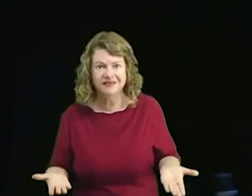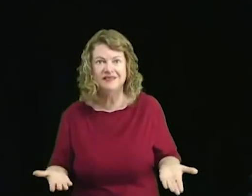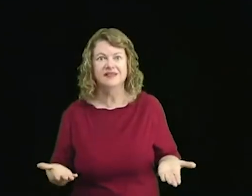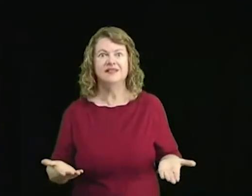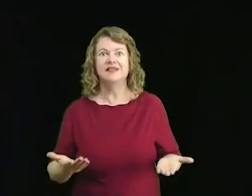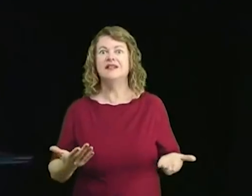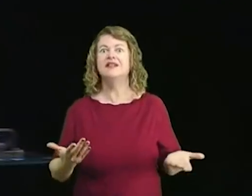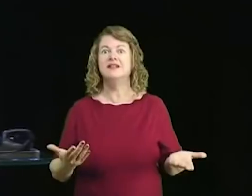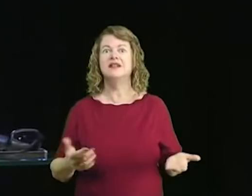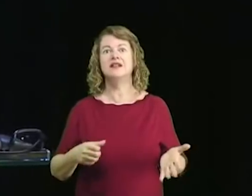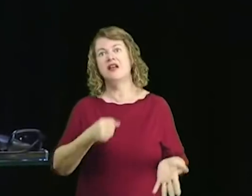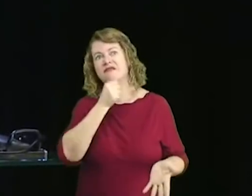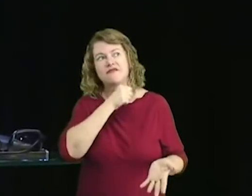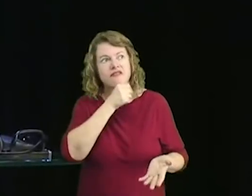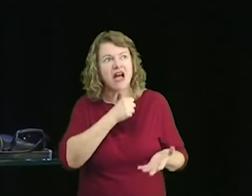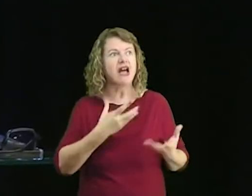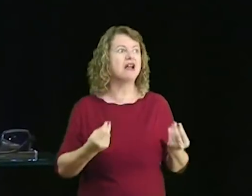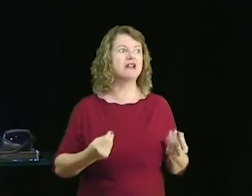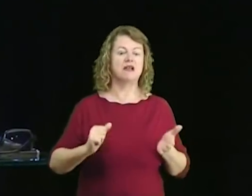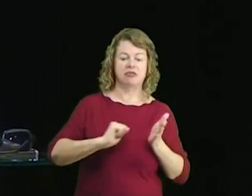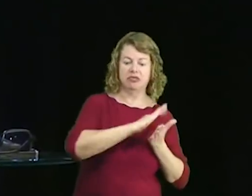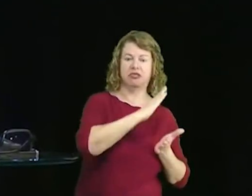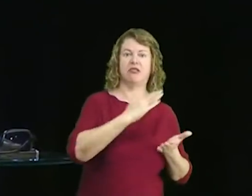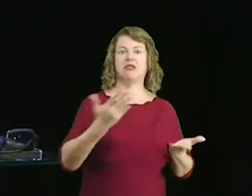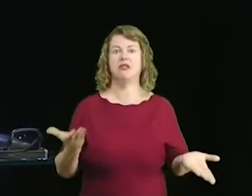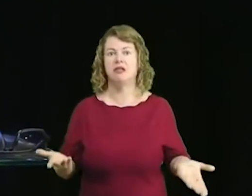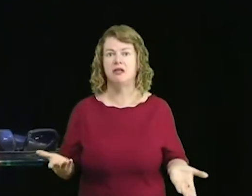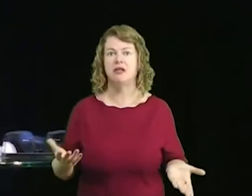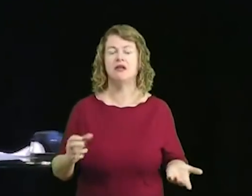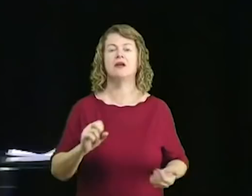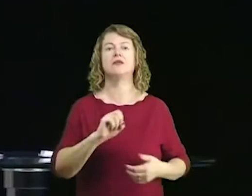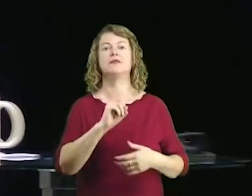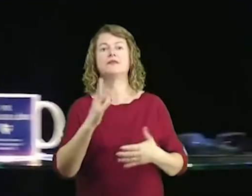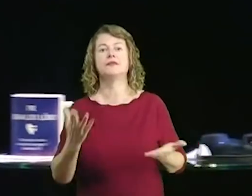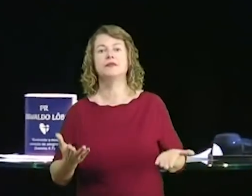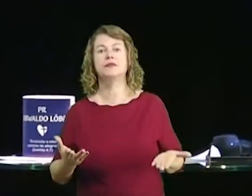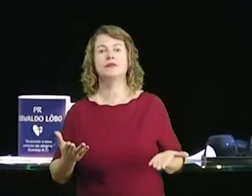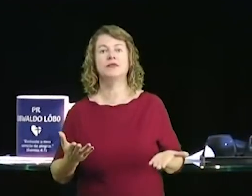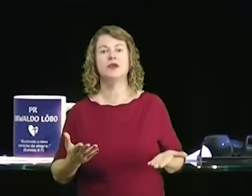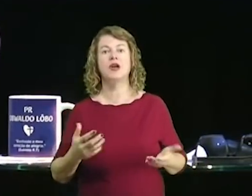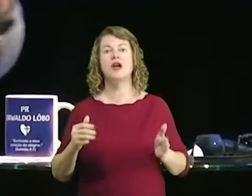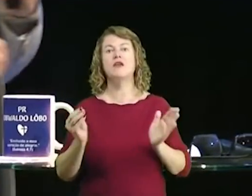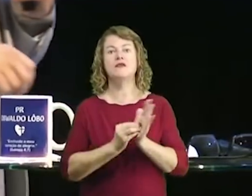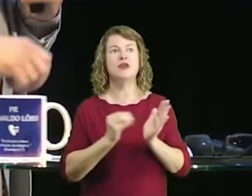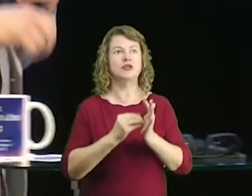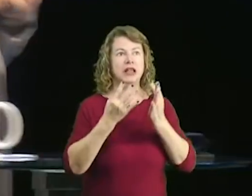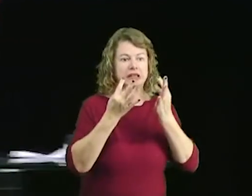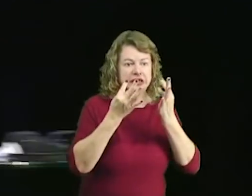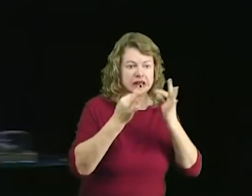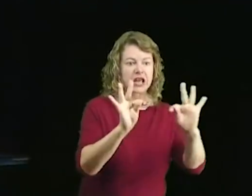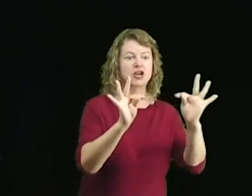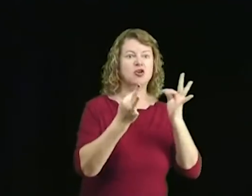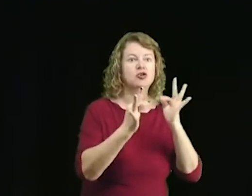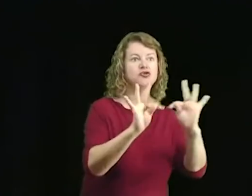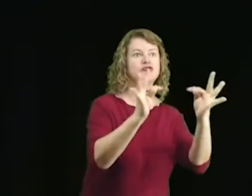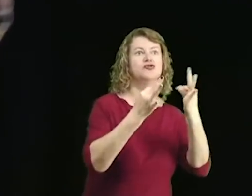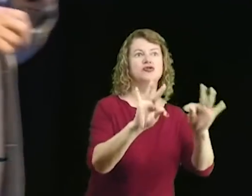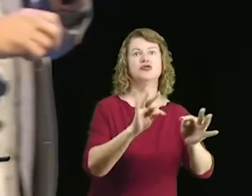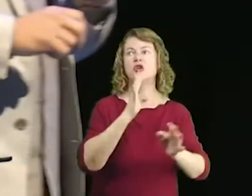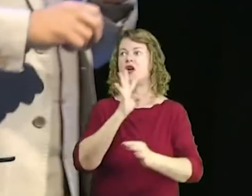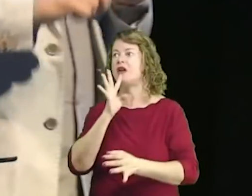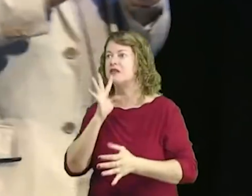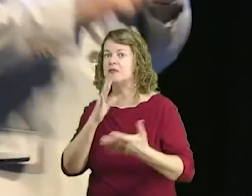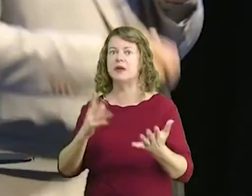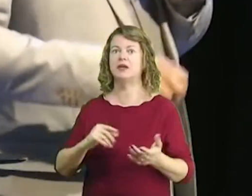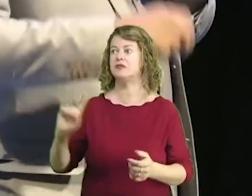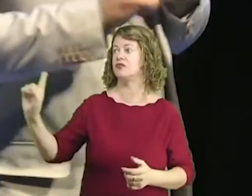você ficou velho demais. Você foi mandado embora porque você ficou desatualizado demais. Você vai ouvir que